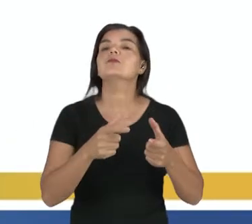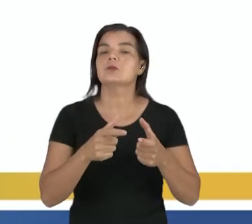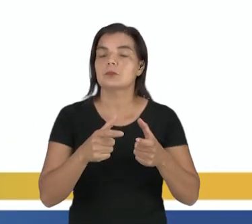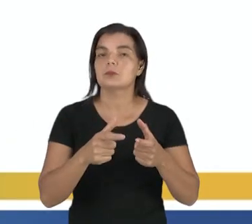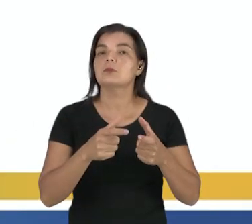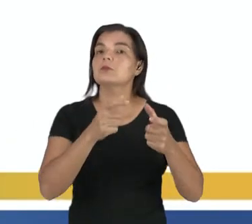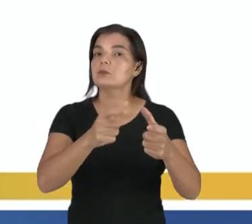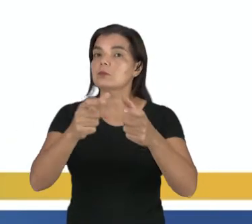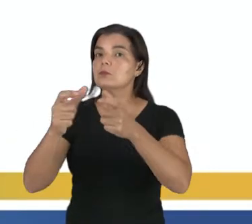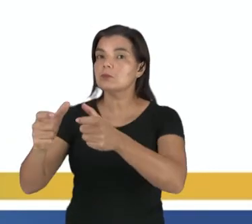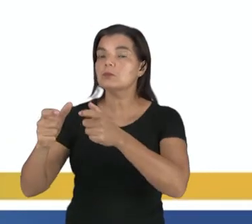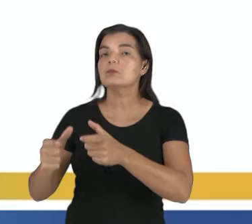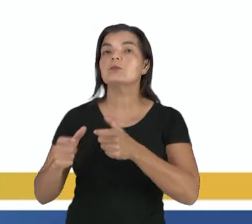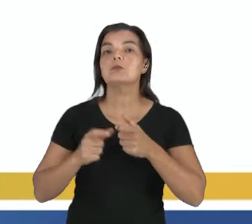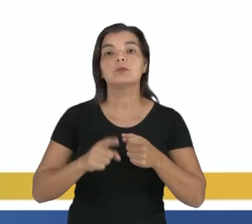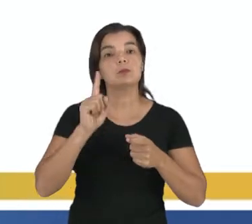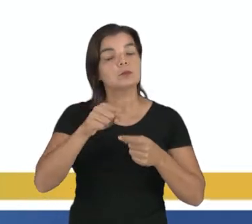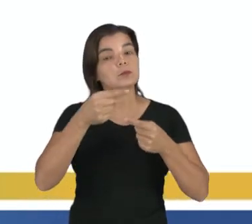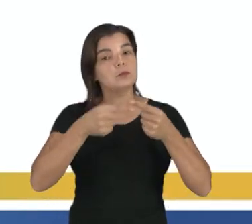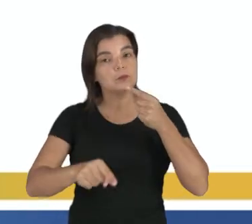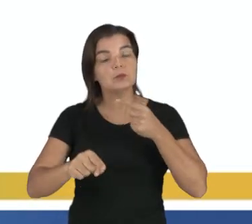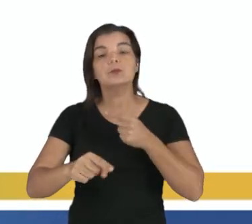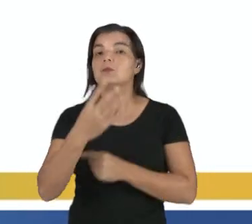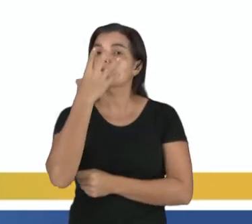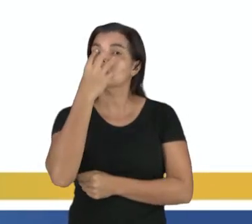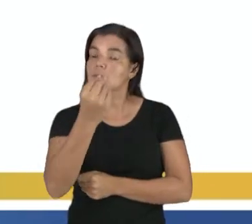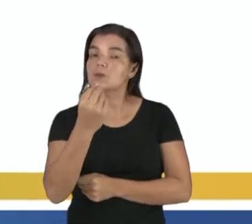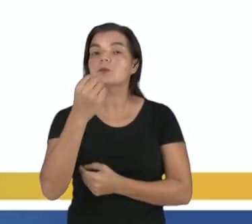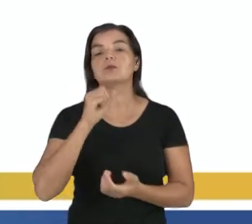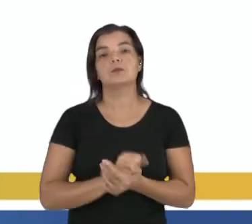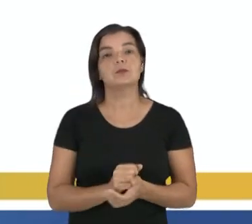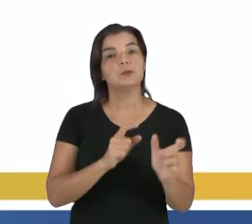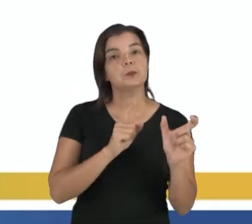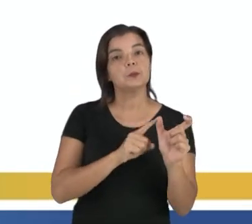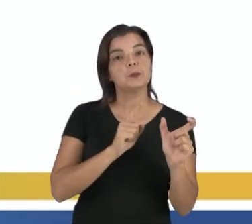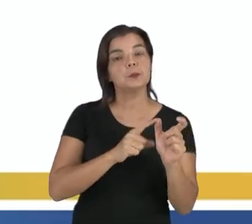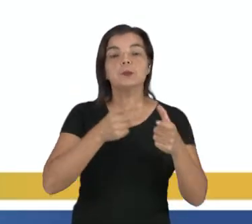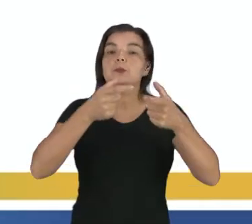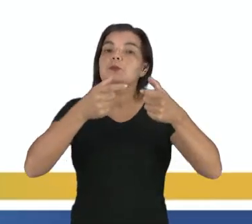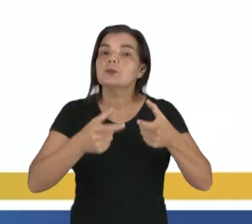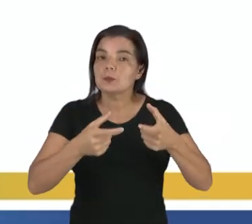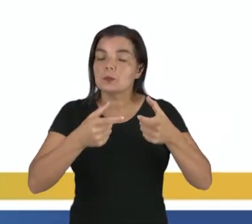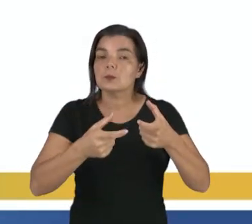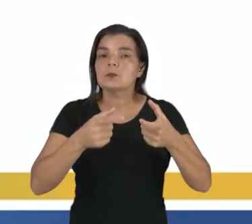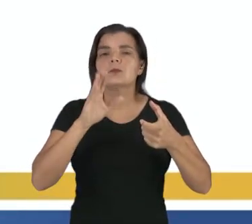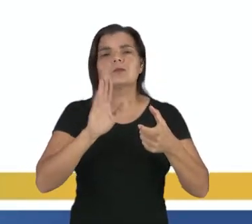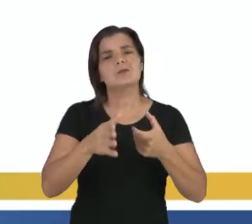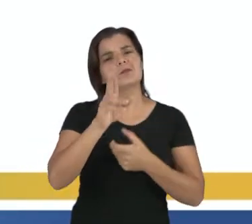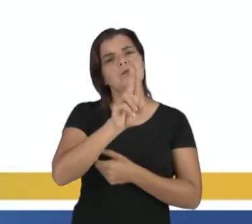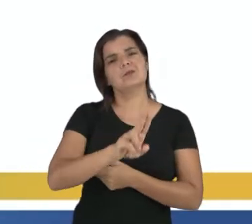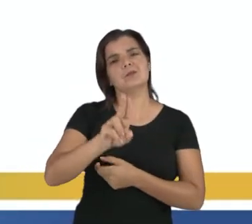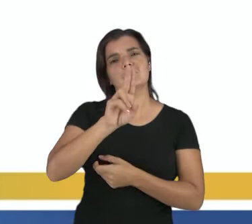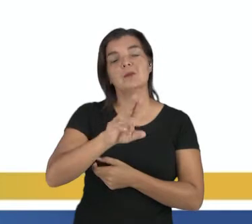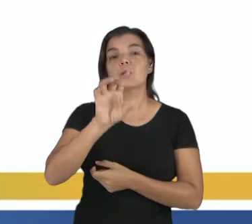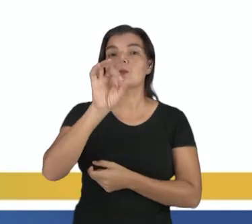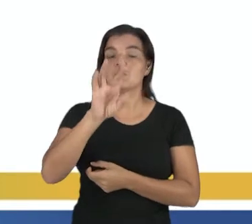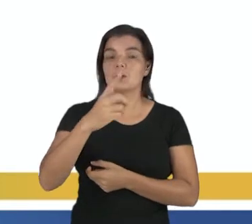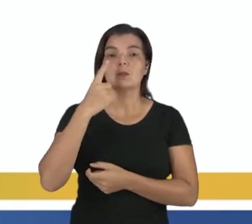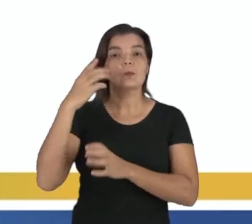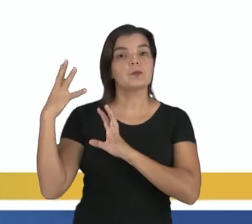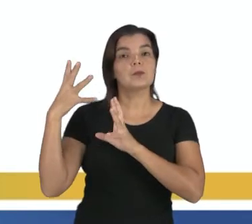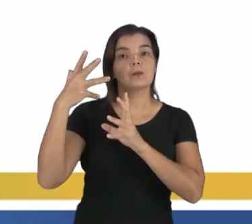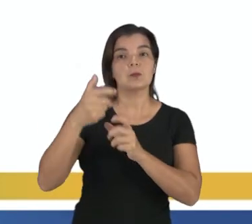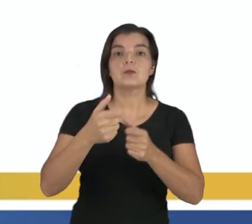os lugares onde é proibido tirar selfie. A palavra onde, nós a usamos somente para